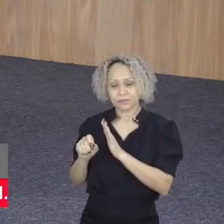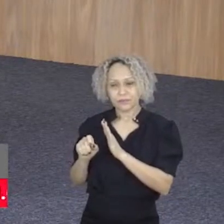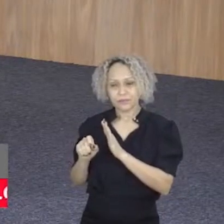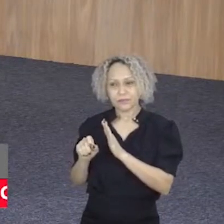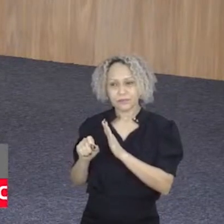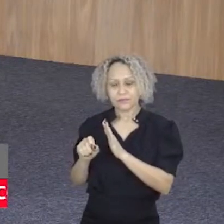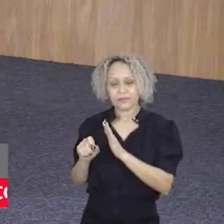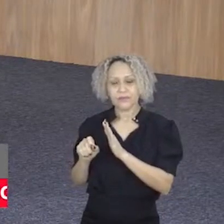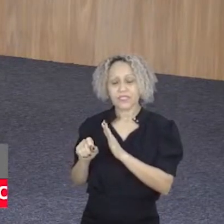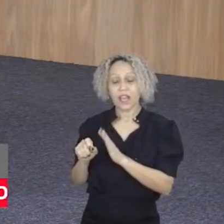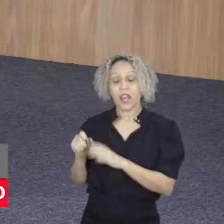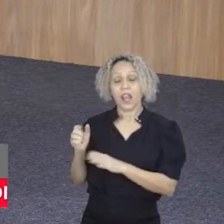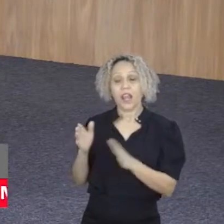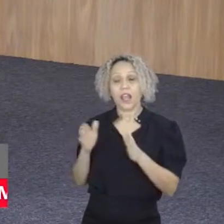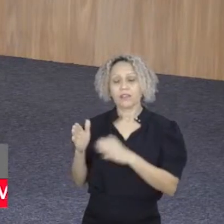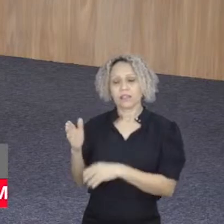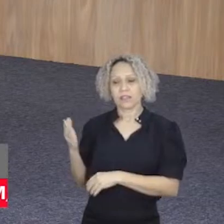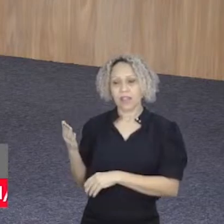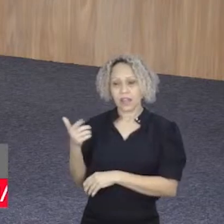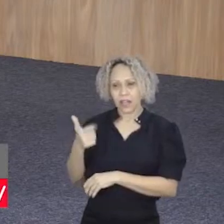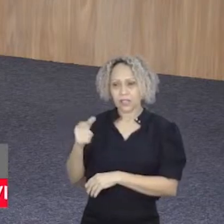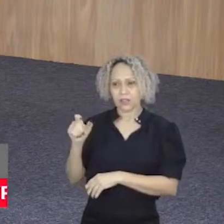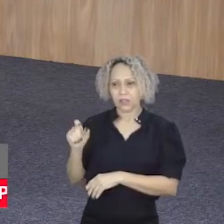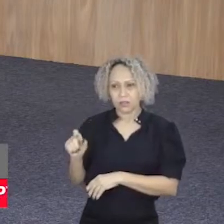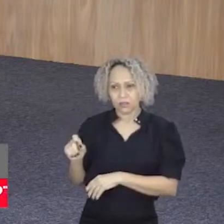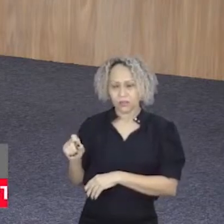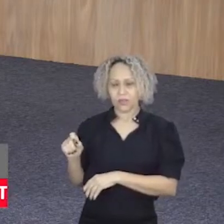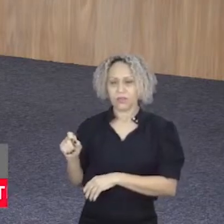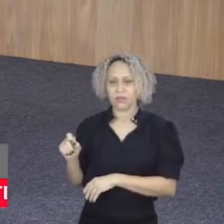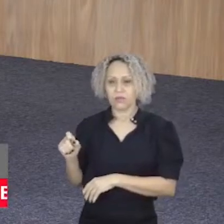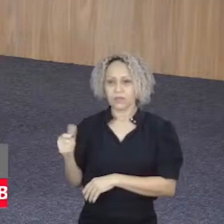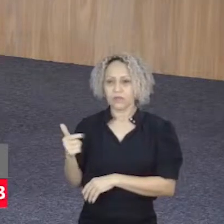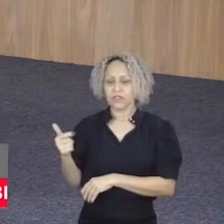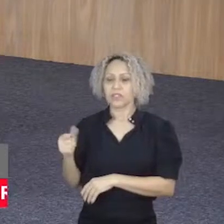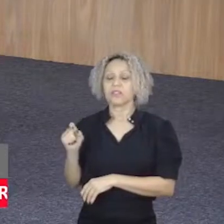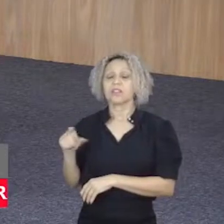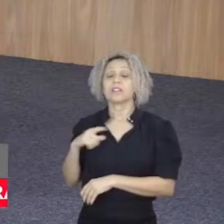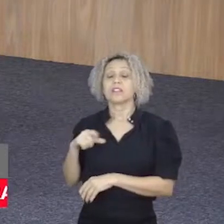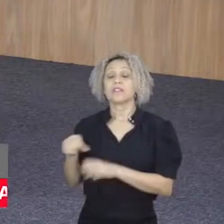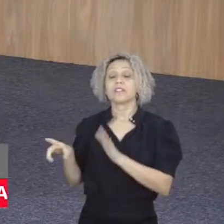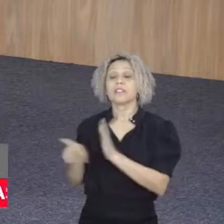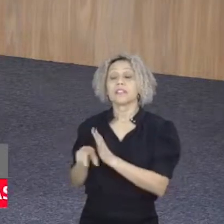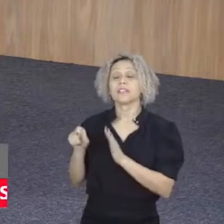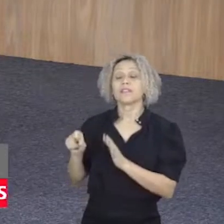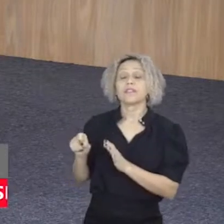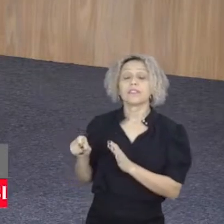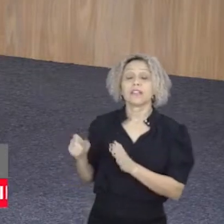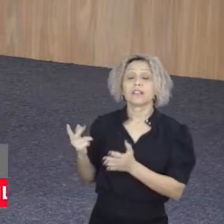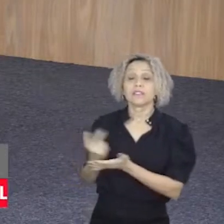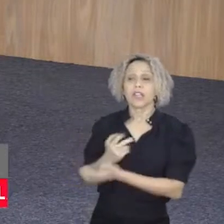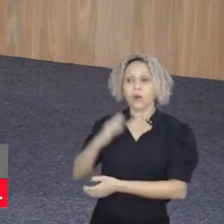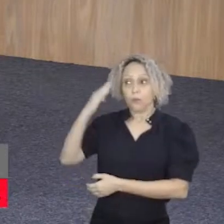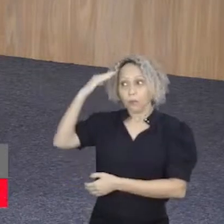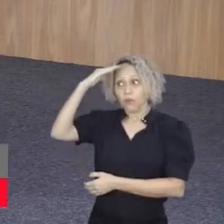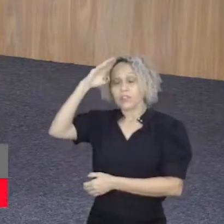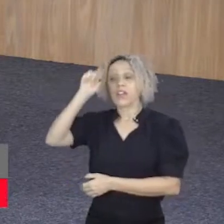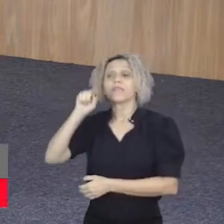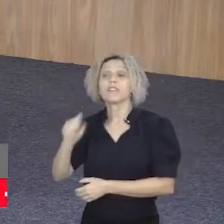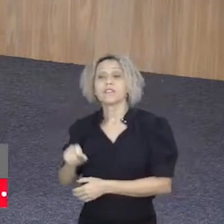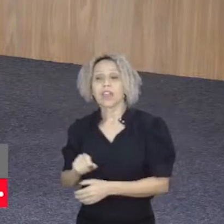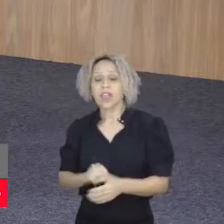então presidente, cortou 90% da verba disponível para ações de enfrentamento à violência contra as